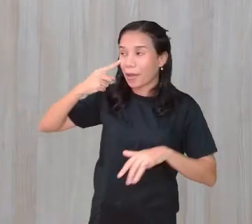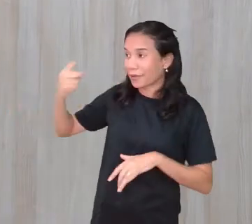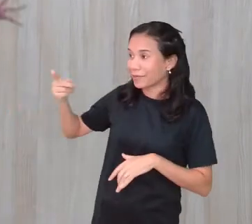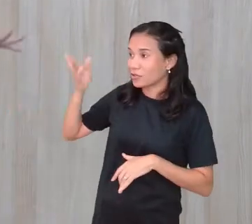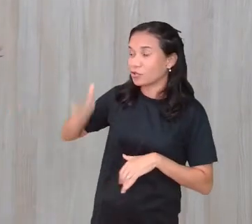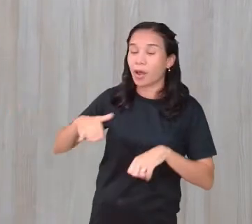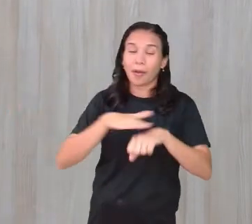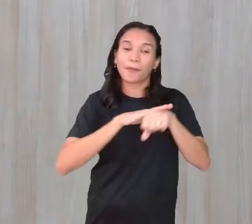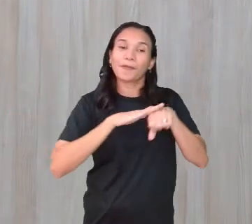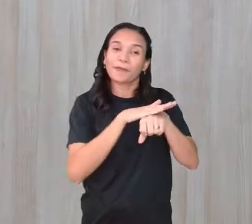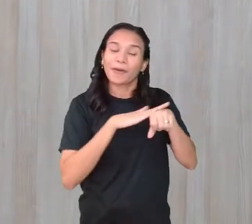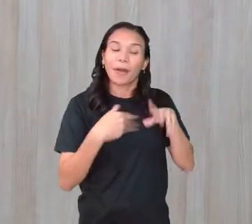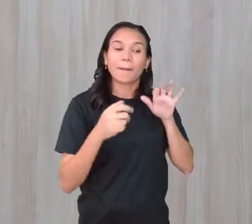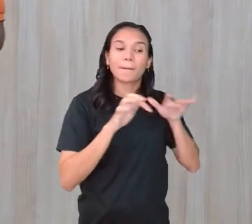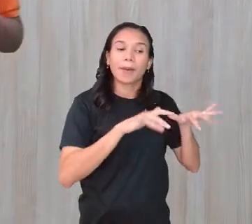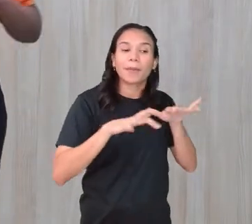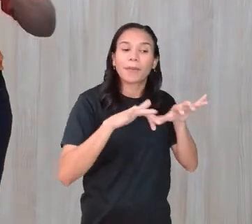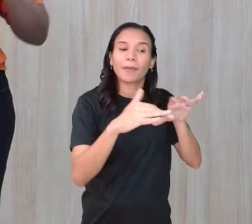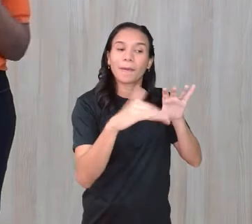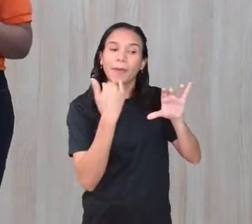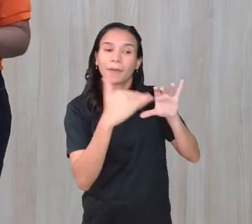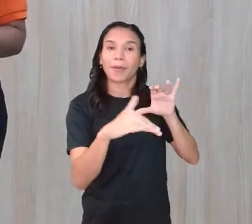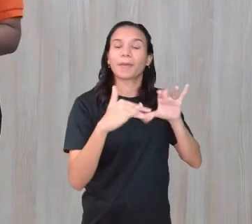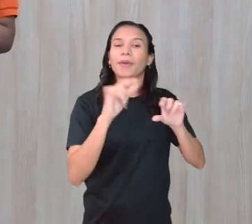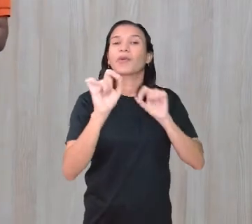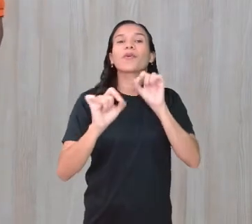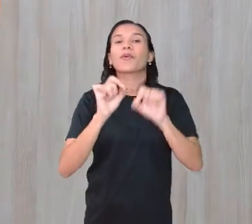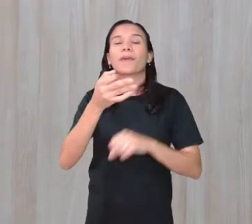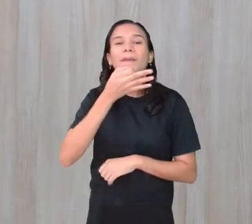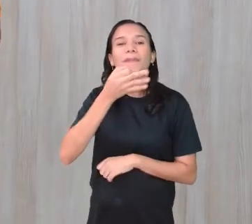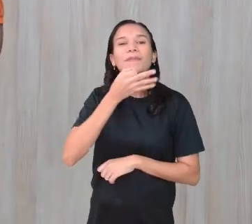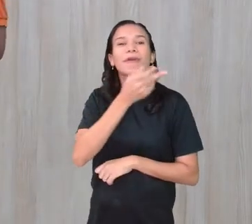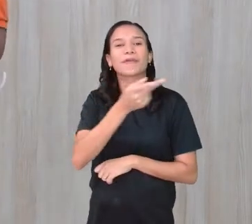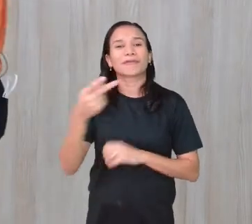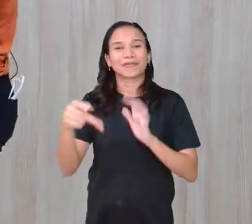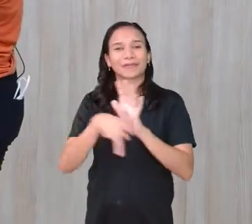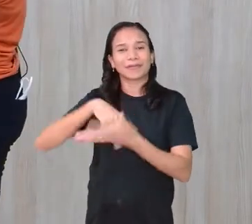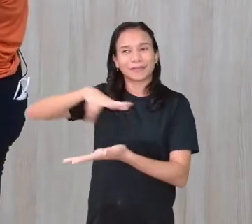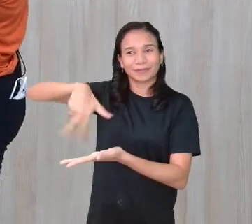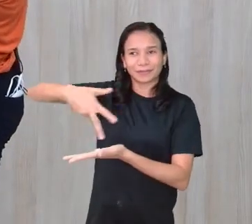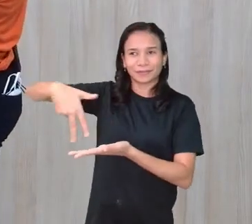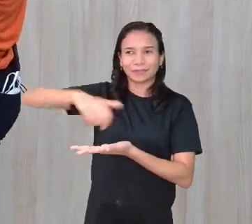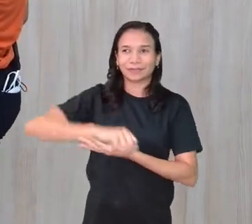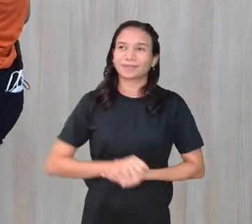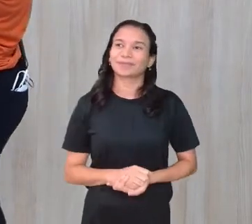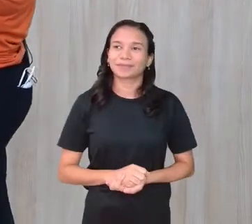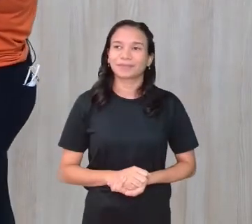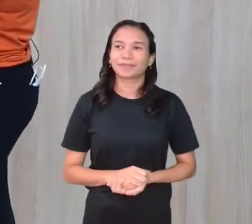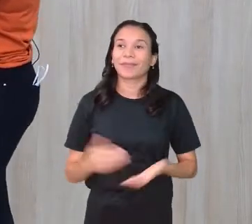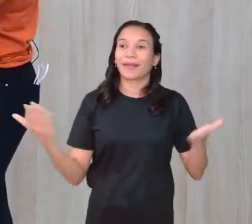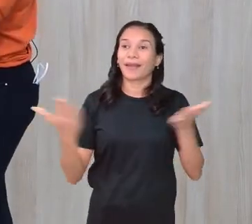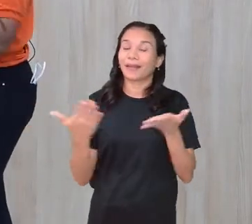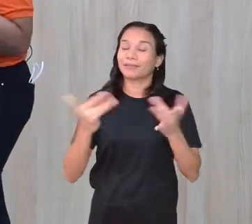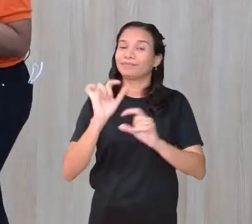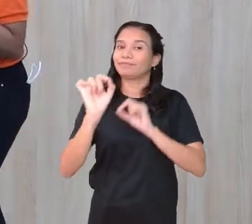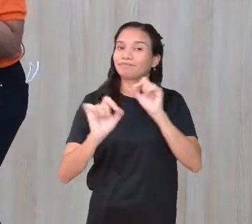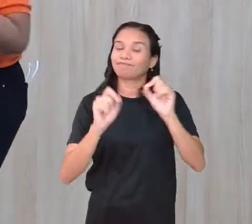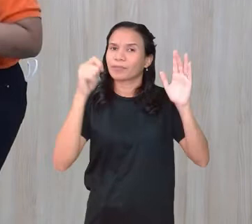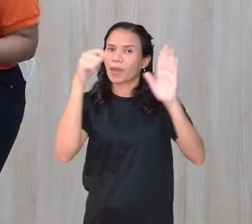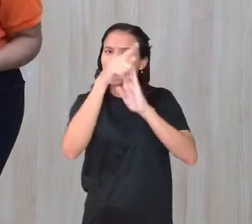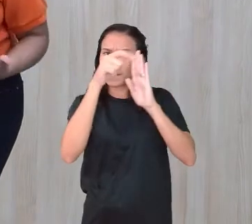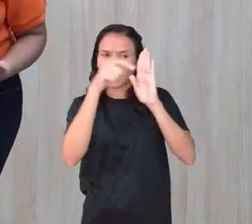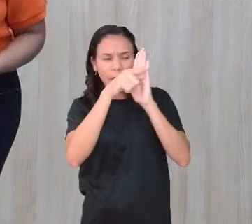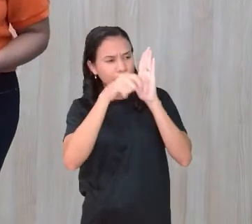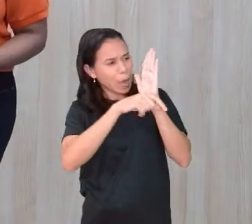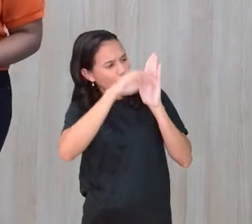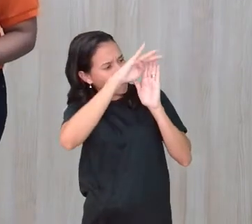ali conversando com vocês, ela vai me contar qual é a versão de vocês da dança de Helena. E aí, minha gente, eu preparei algumas